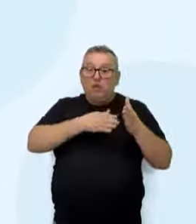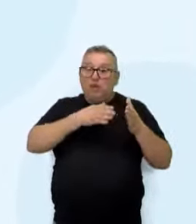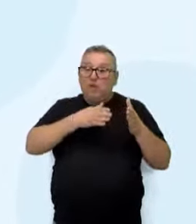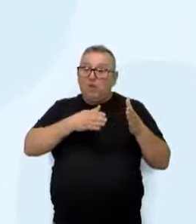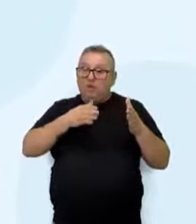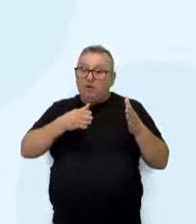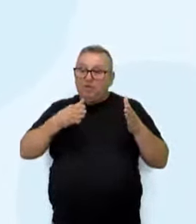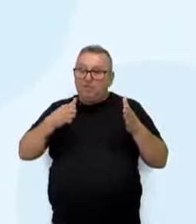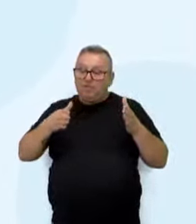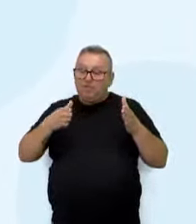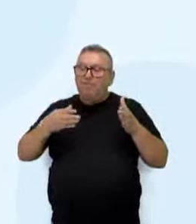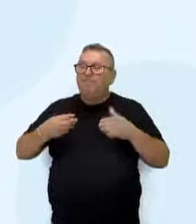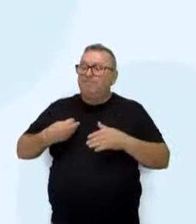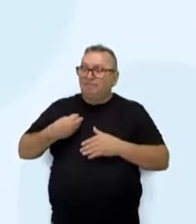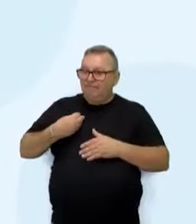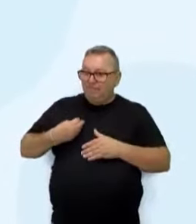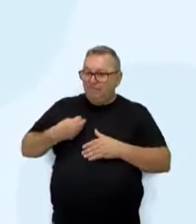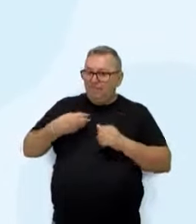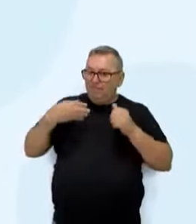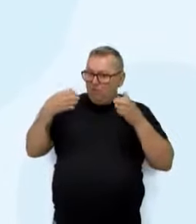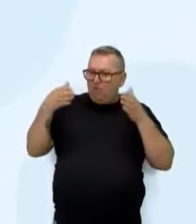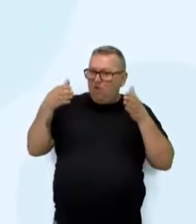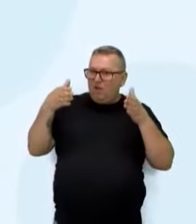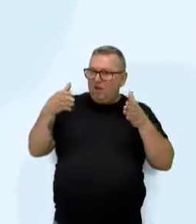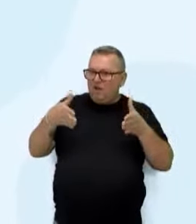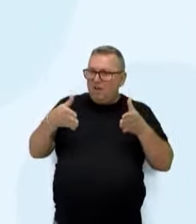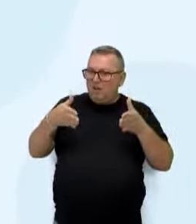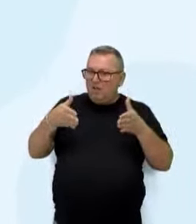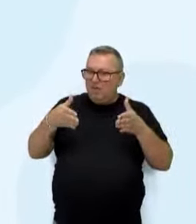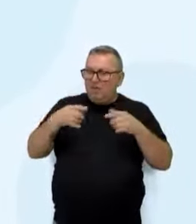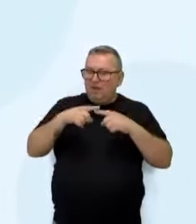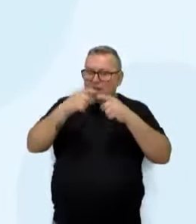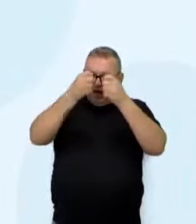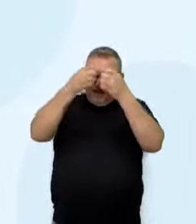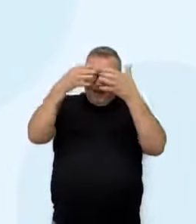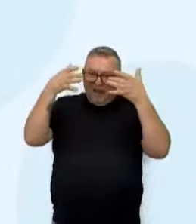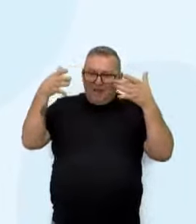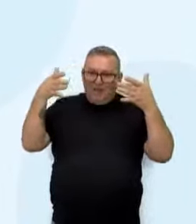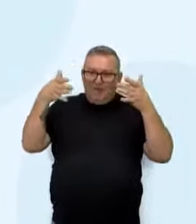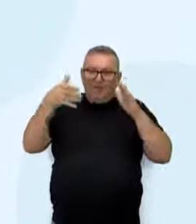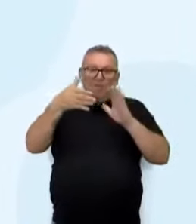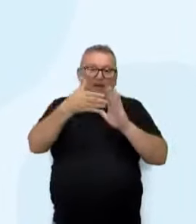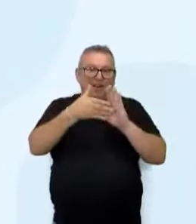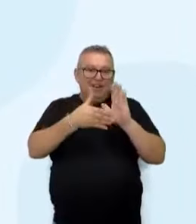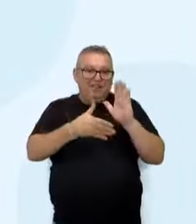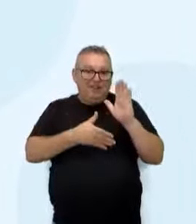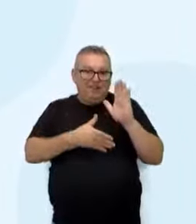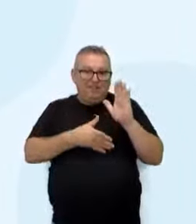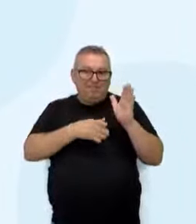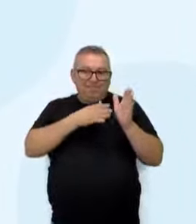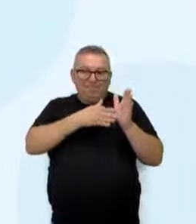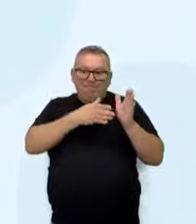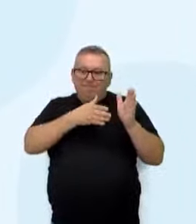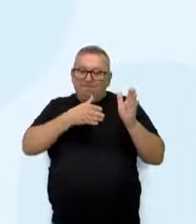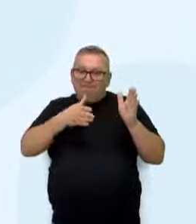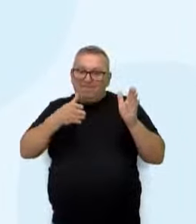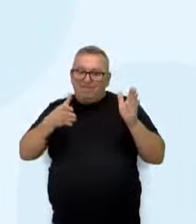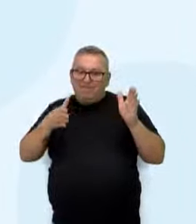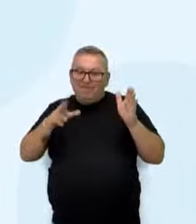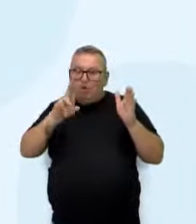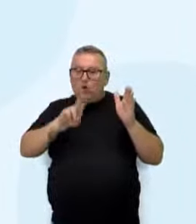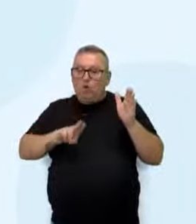sequencial, ativo, focado e explícito, né? Planejado numa sequência,